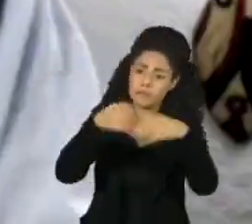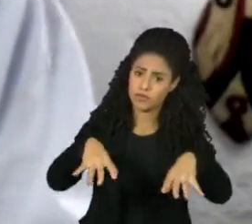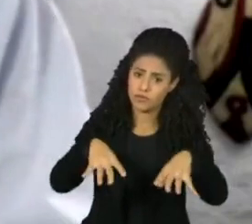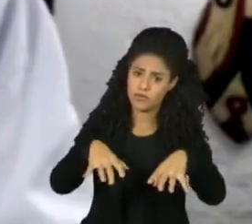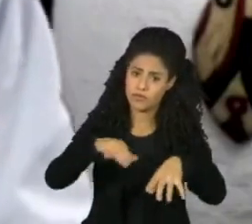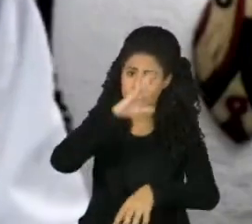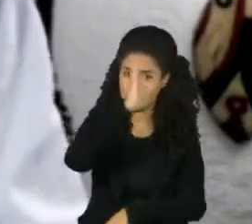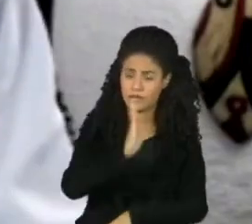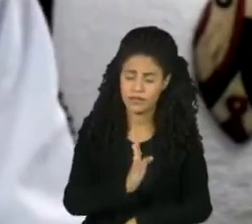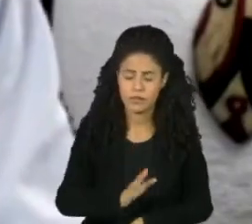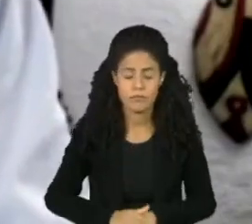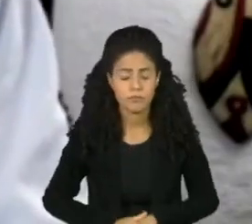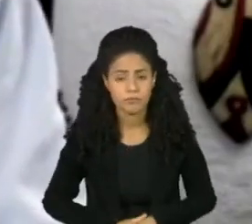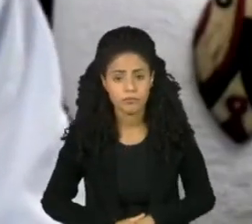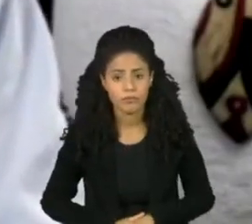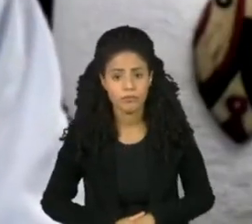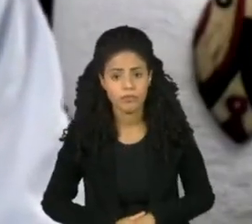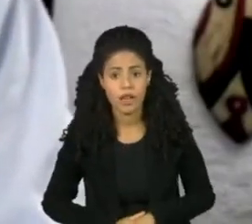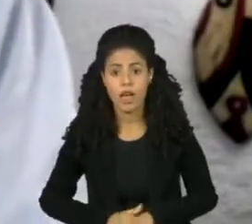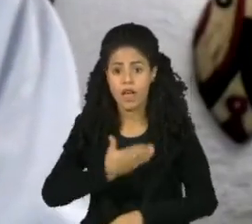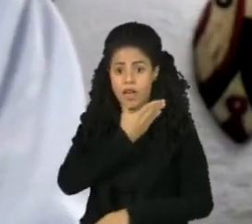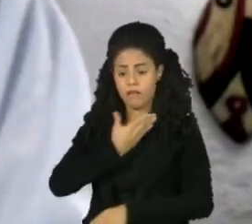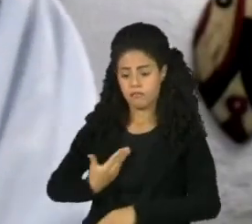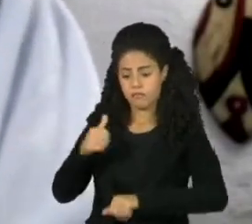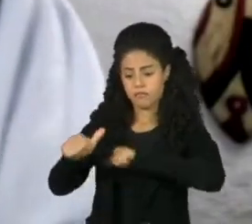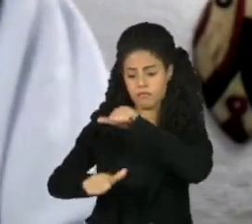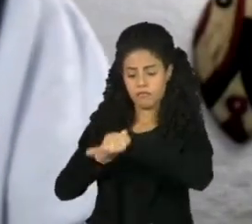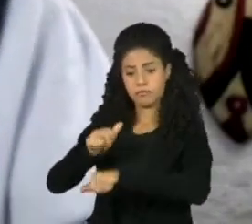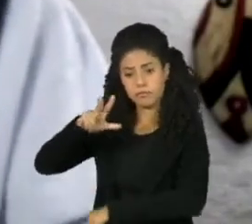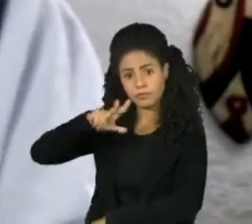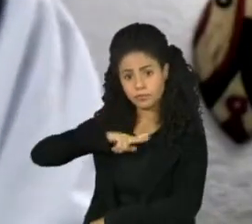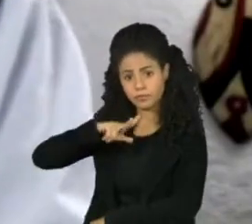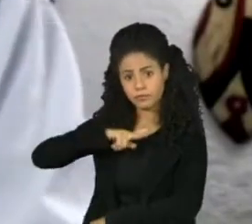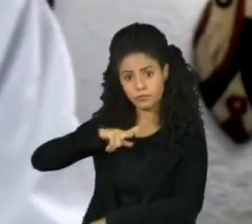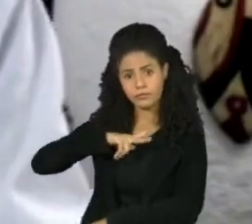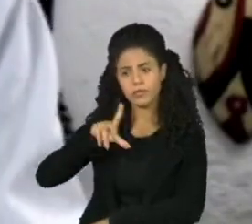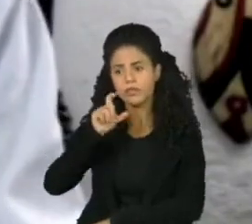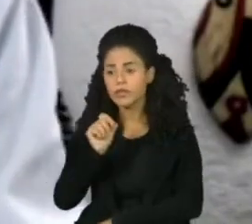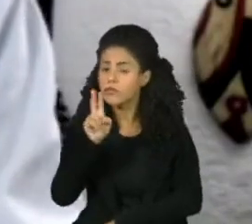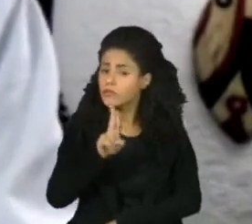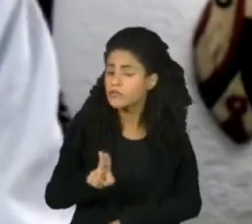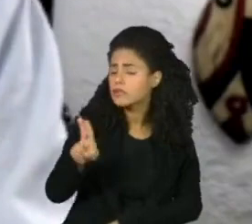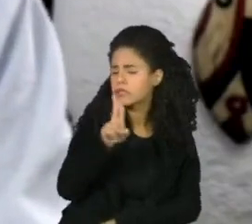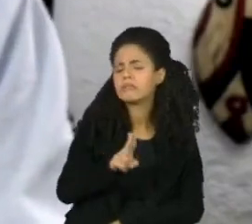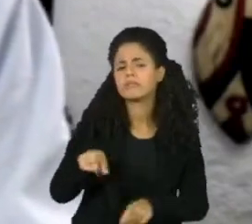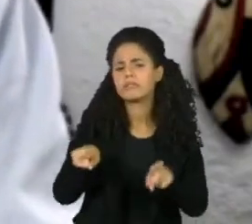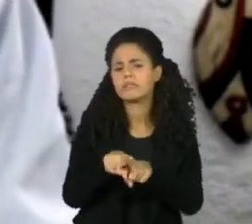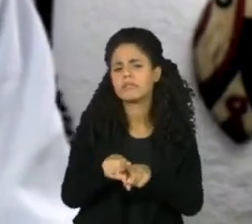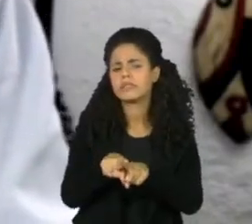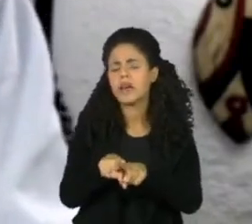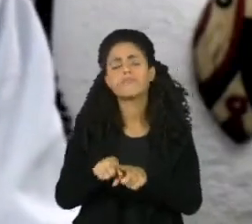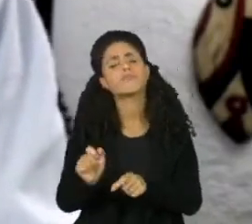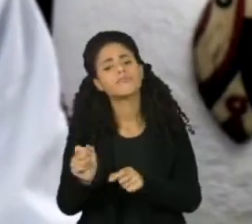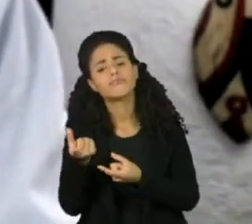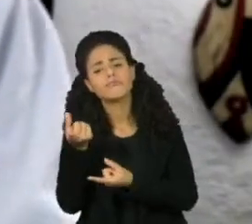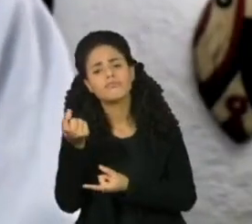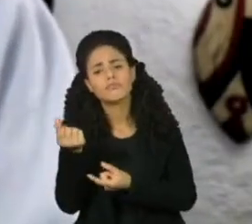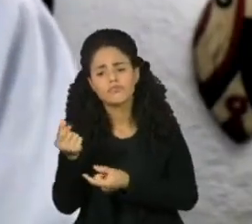quando você privativa você passa a usar esse recurso nacional para enriquecer